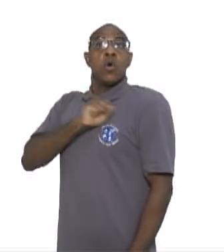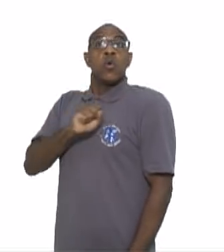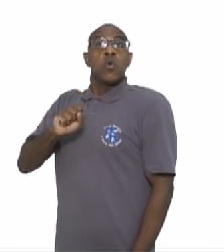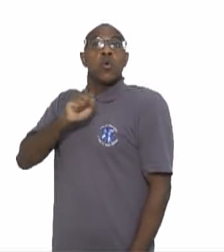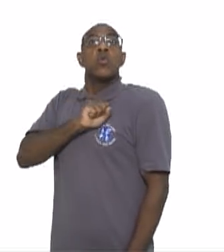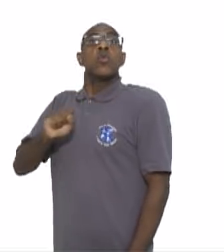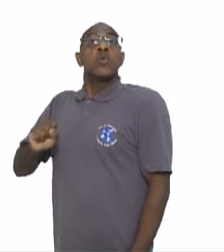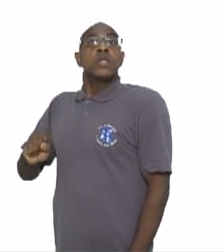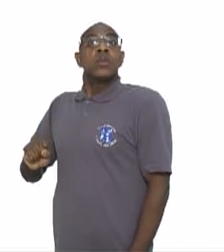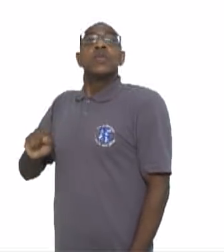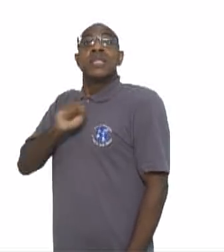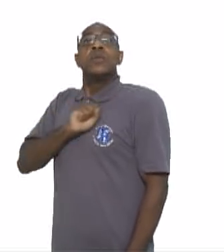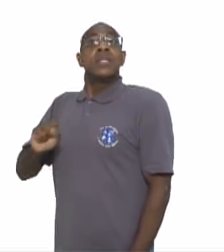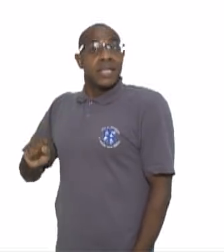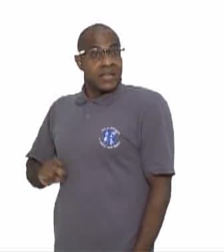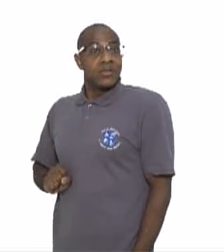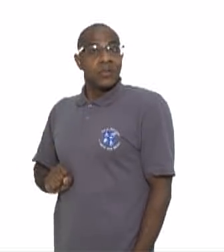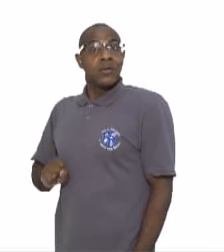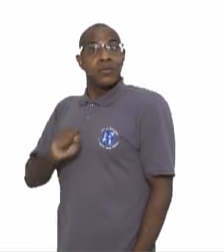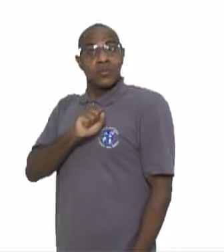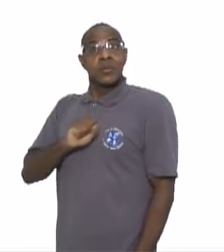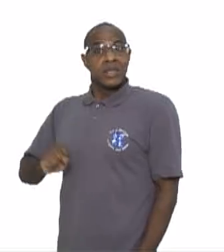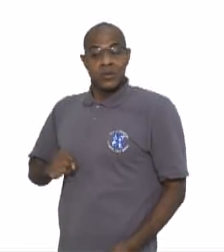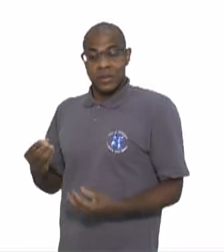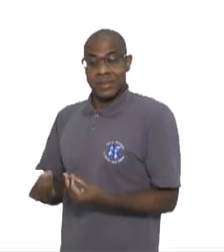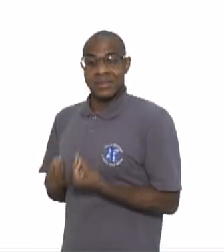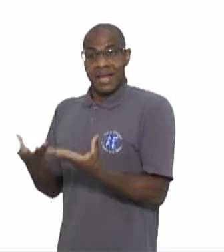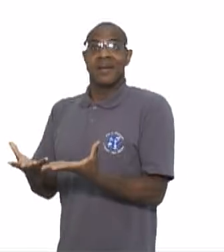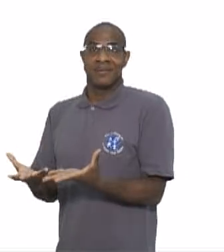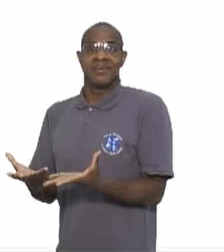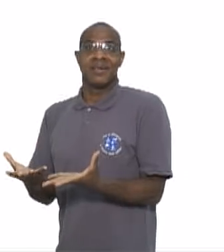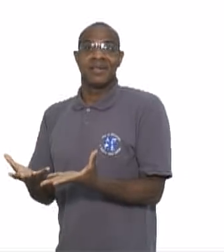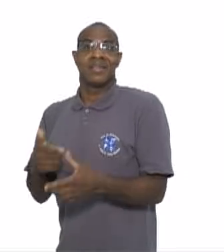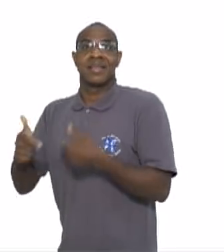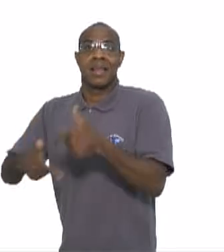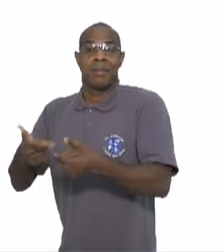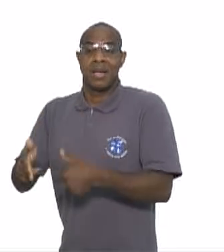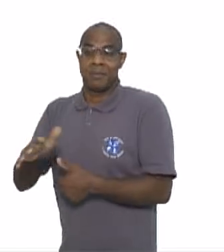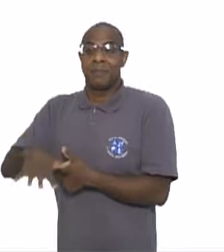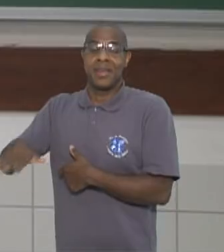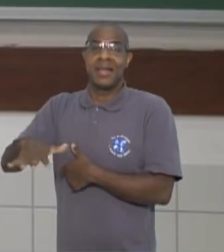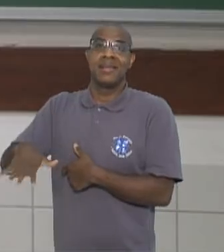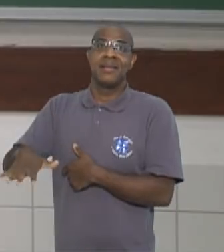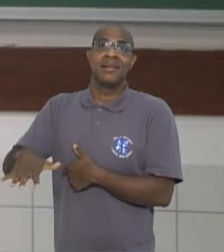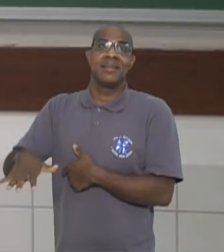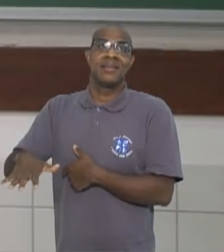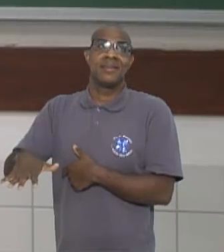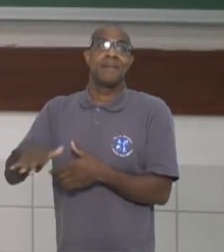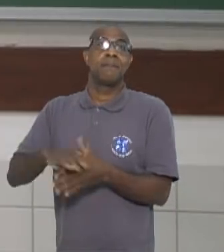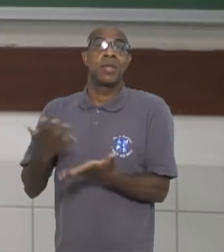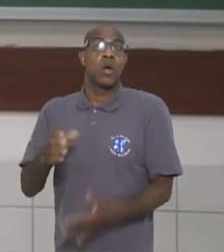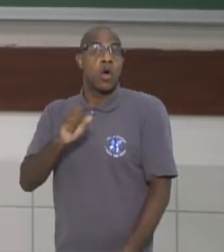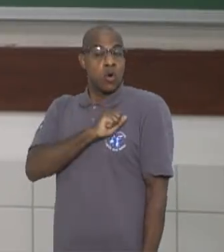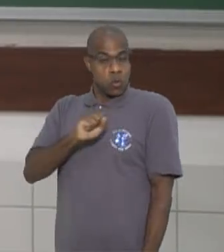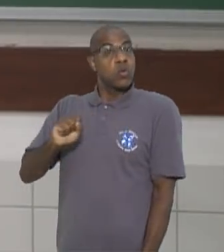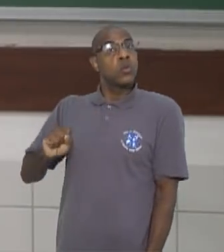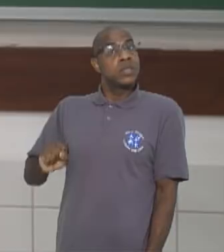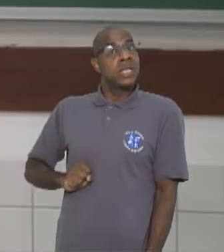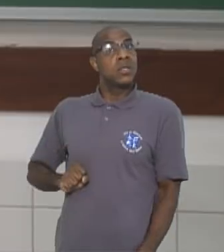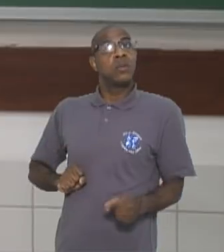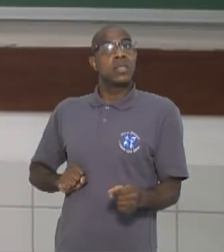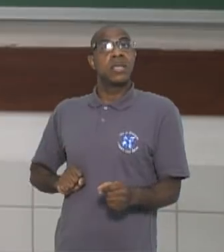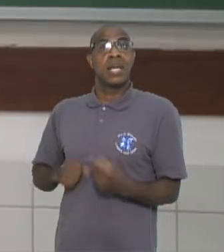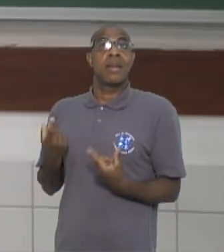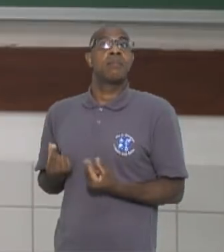troca de trabalho braçal, que eram realizados nos campos de cultivo. Por quê? Porque o senhor feudal, ele fazia parte da